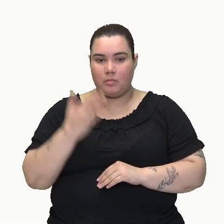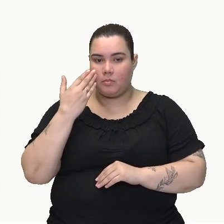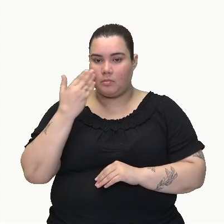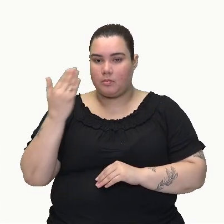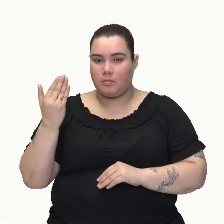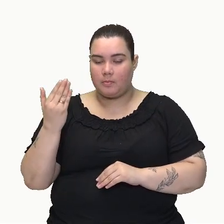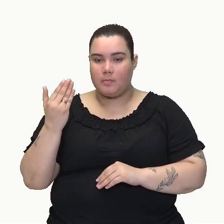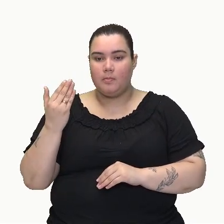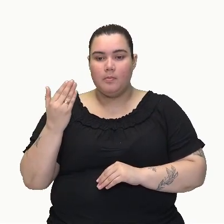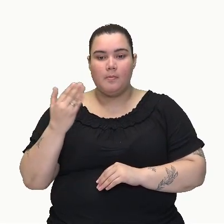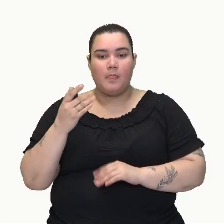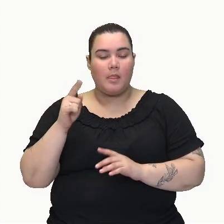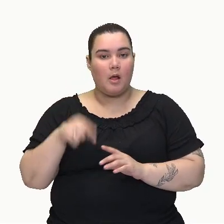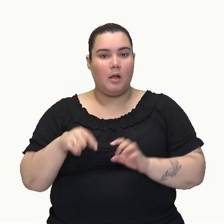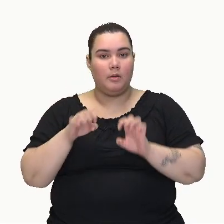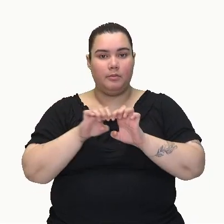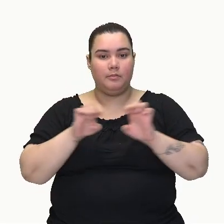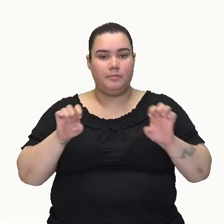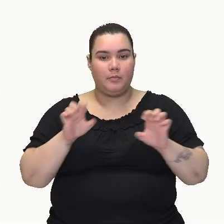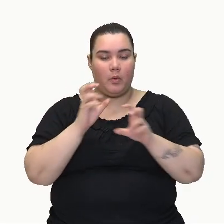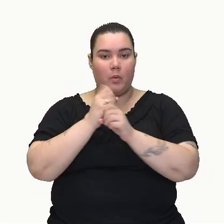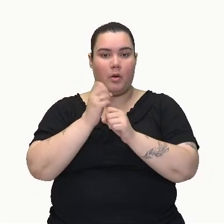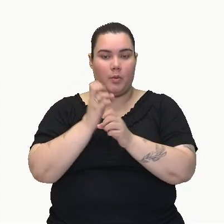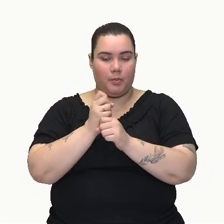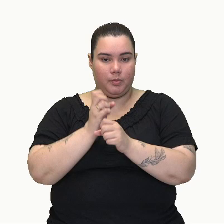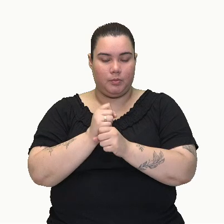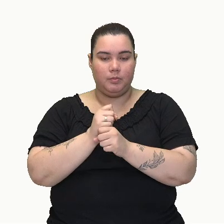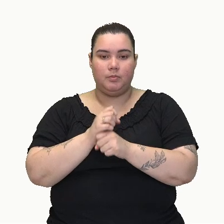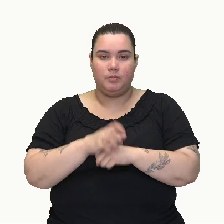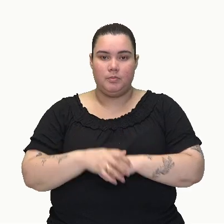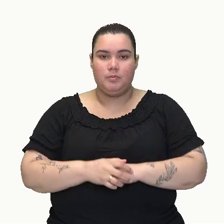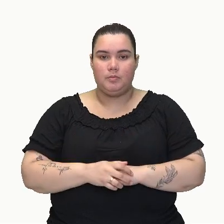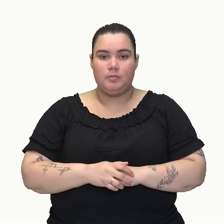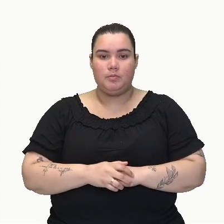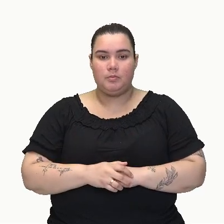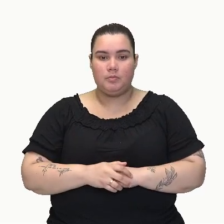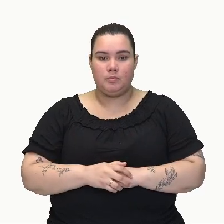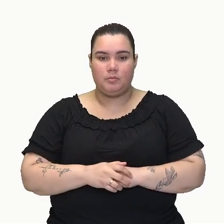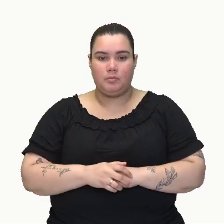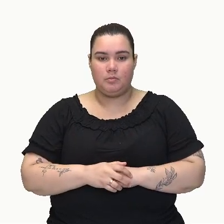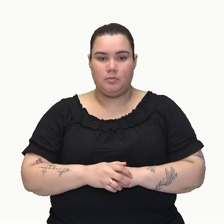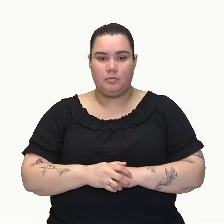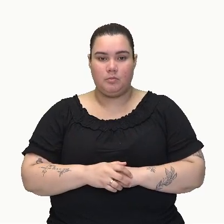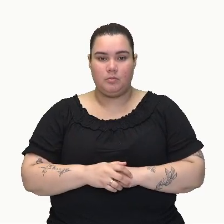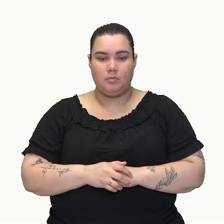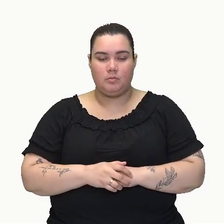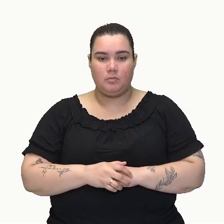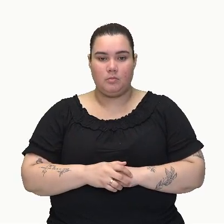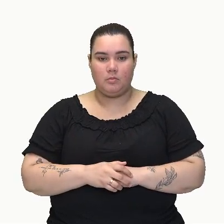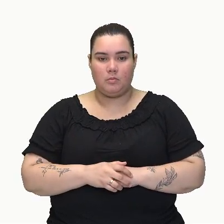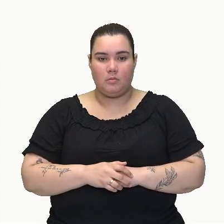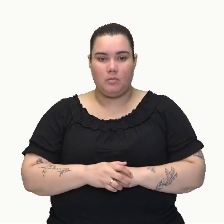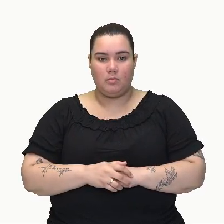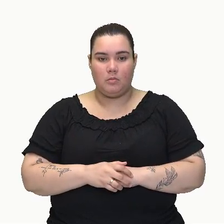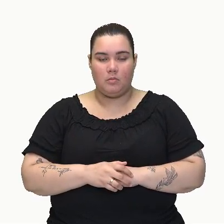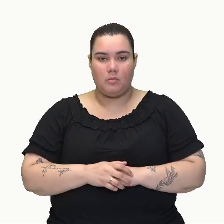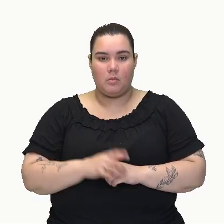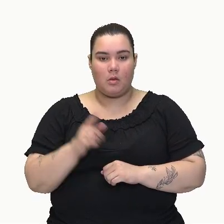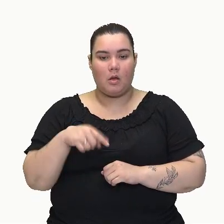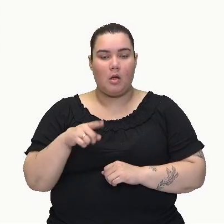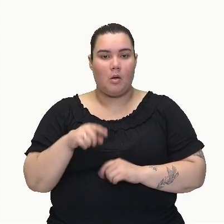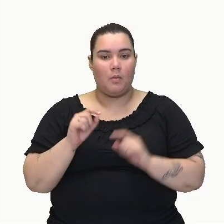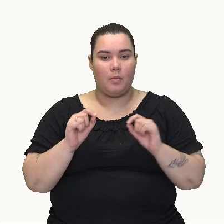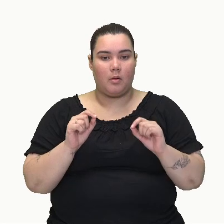forma algébrica da nossa... No caso aí nós temos uma expressão,